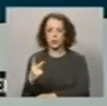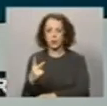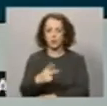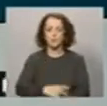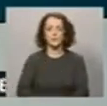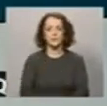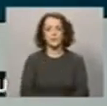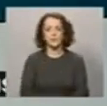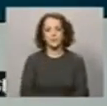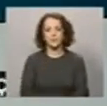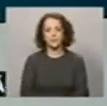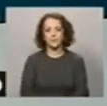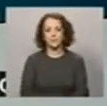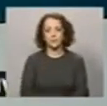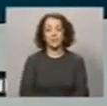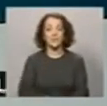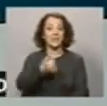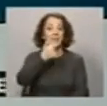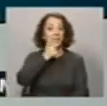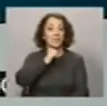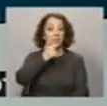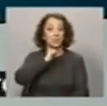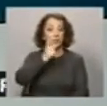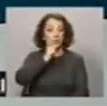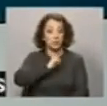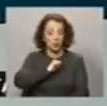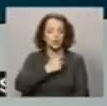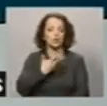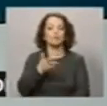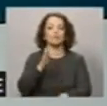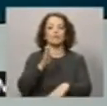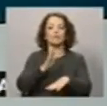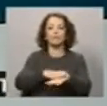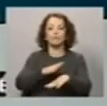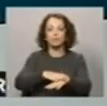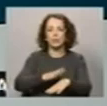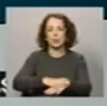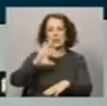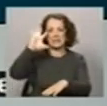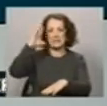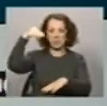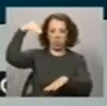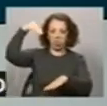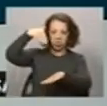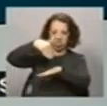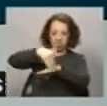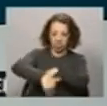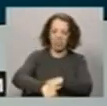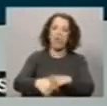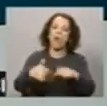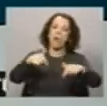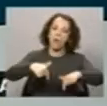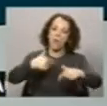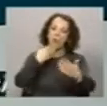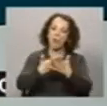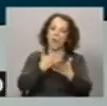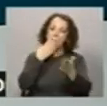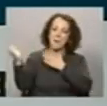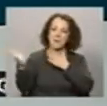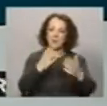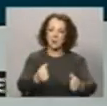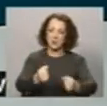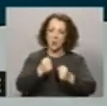sudoeste. Nos Açores, com o efeito da passagem desta frente e de toda a depressão, vamos ter hoje um dia com vento